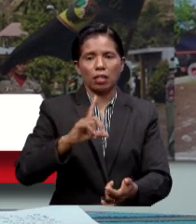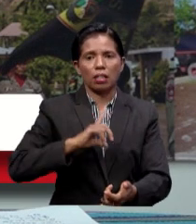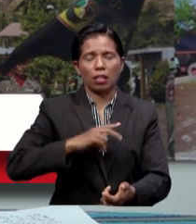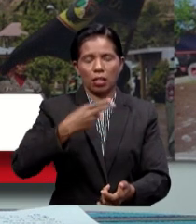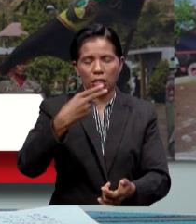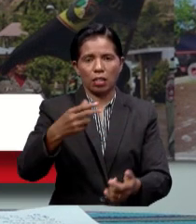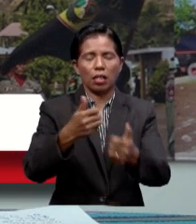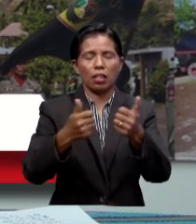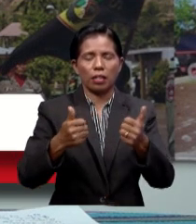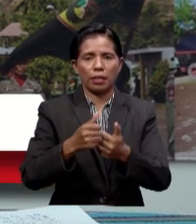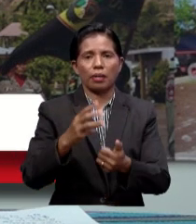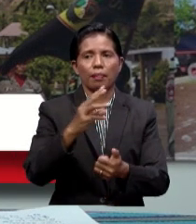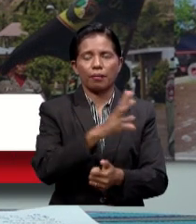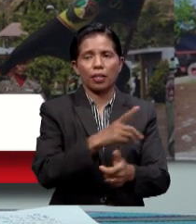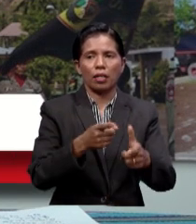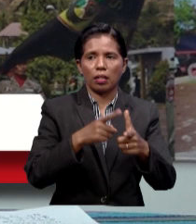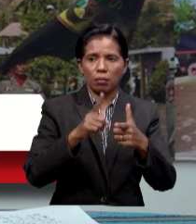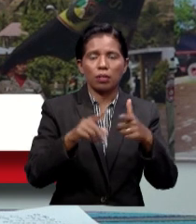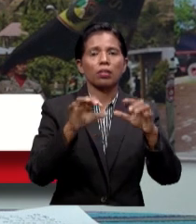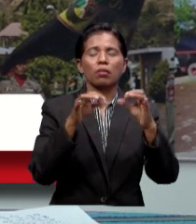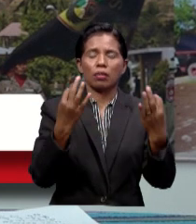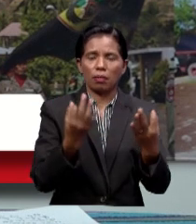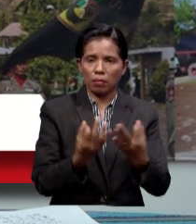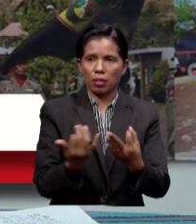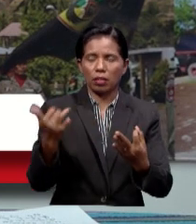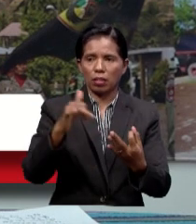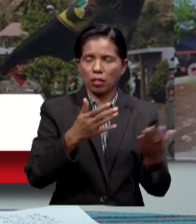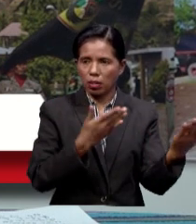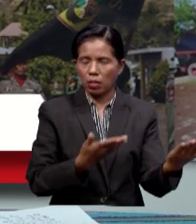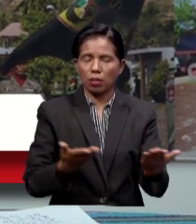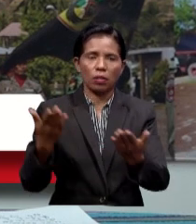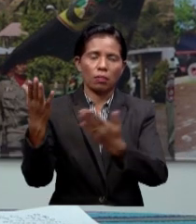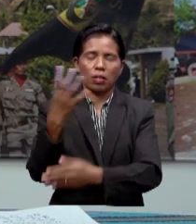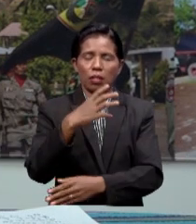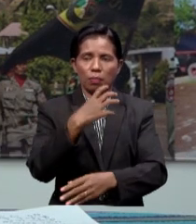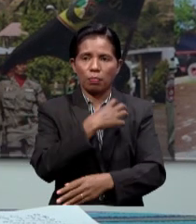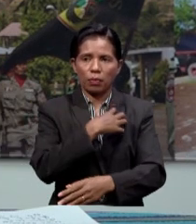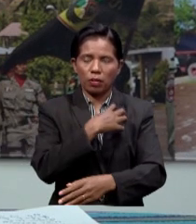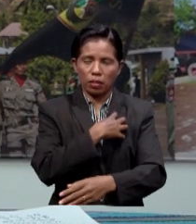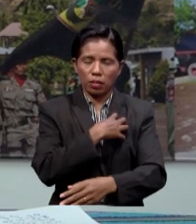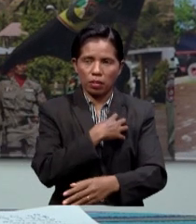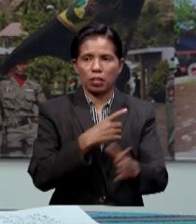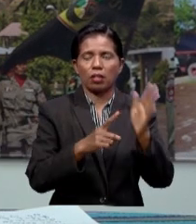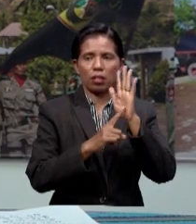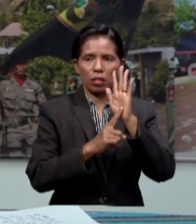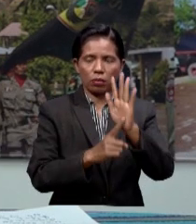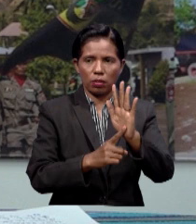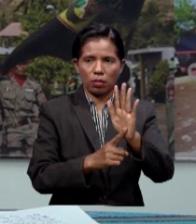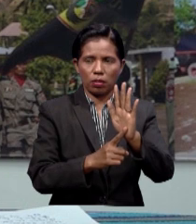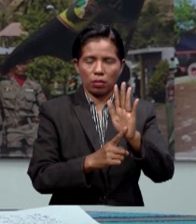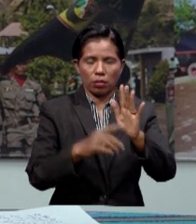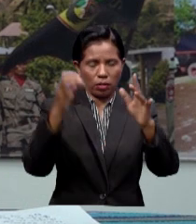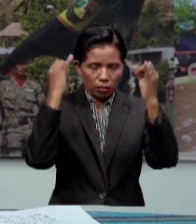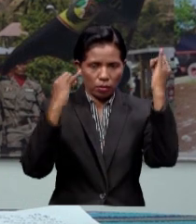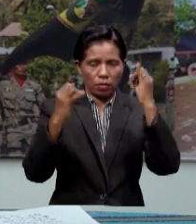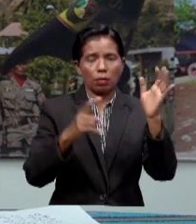friend depois família chega lori vai escolher na infetori hato informação da